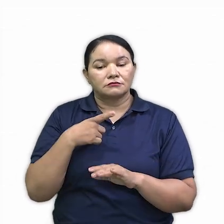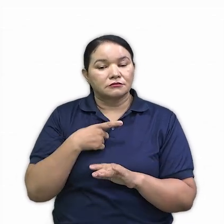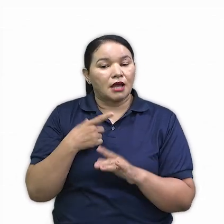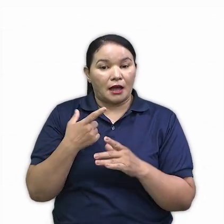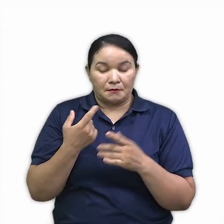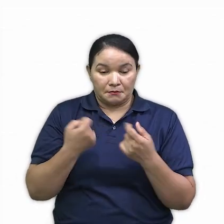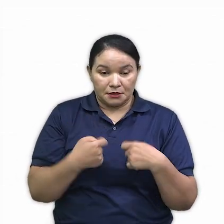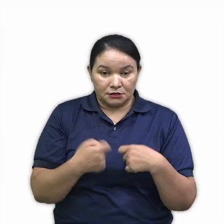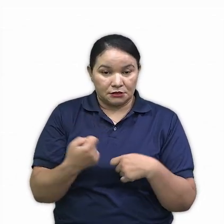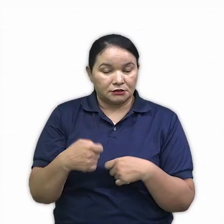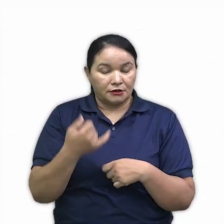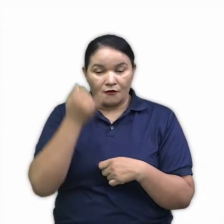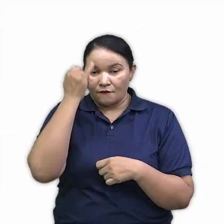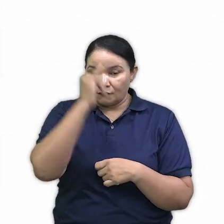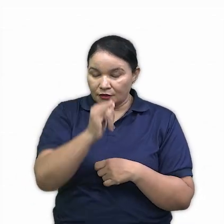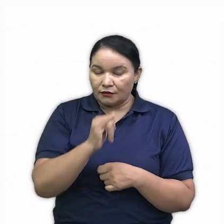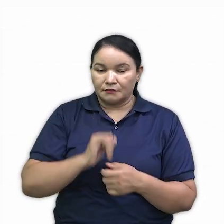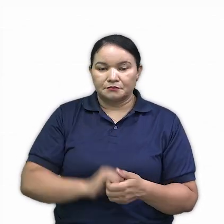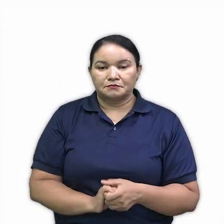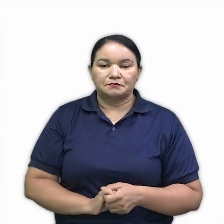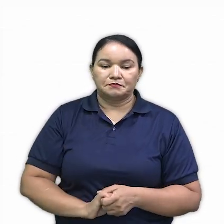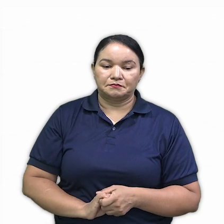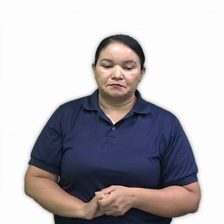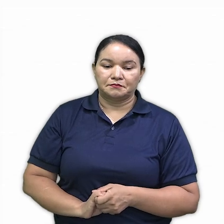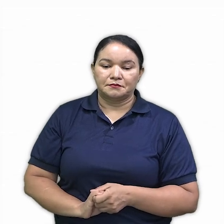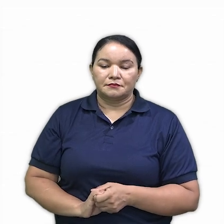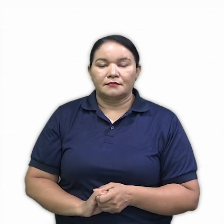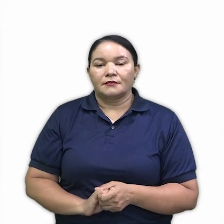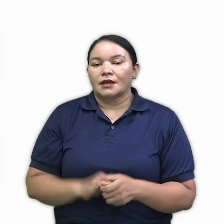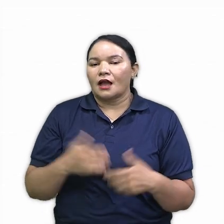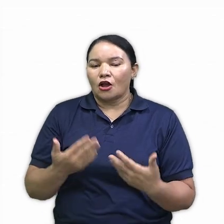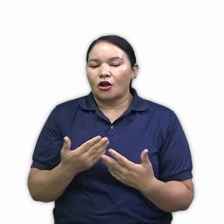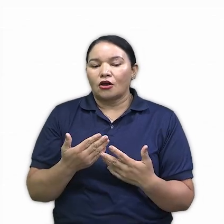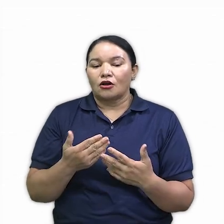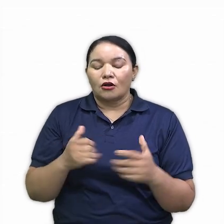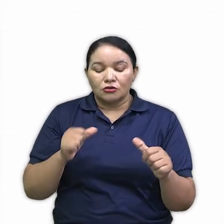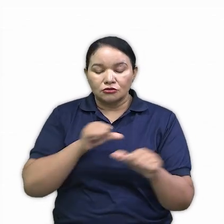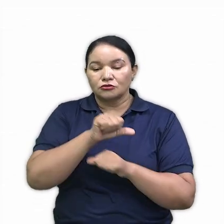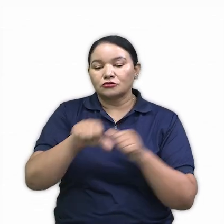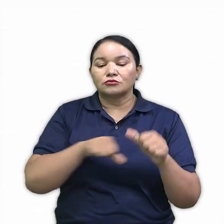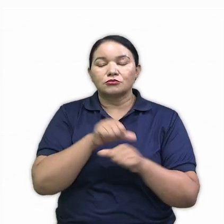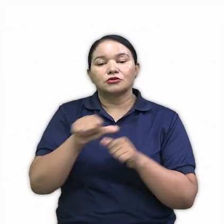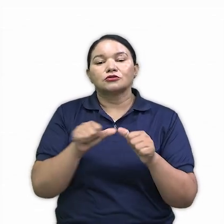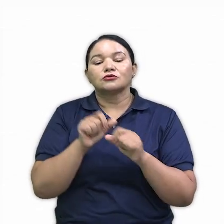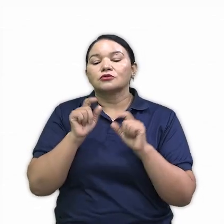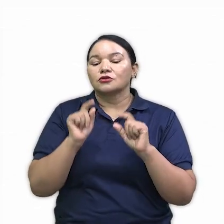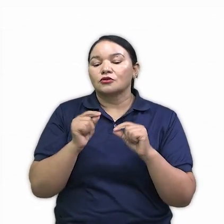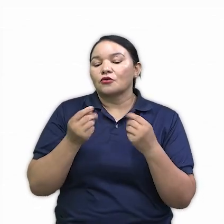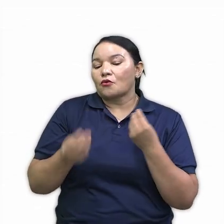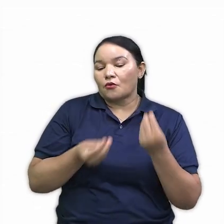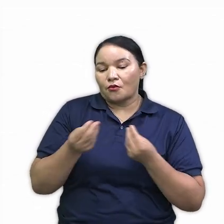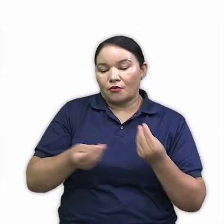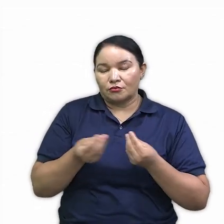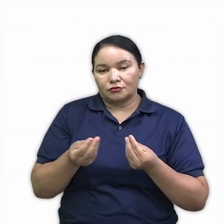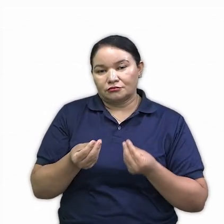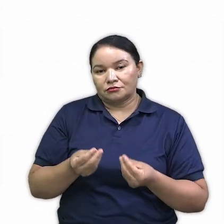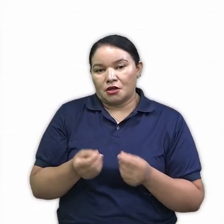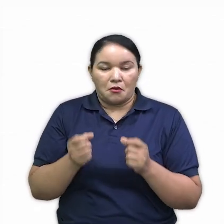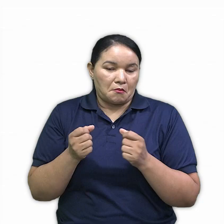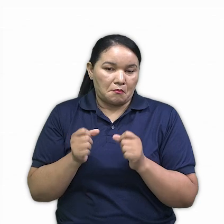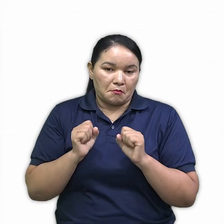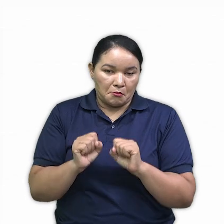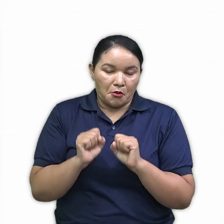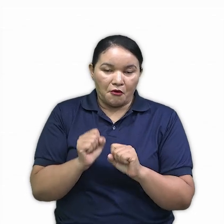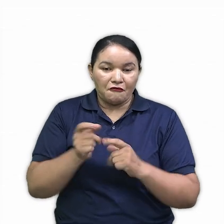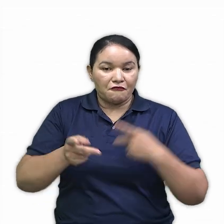tipo de expressão no nosso dia a dia, né? E dizer o que é que nós podemos substituir a coisa está preta.